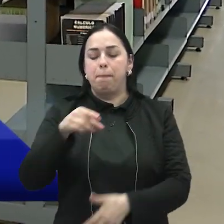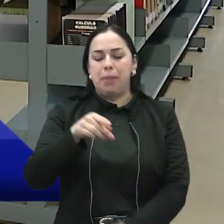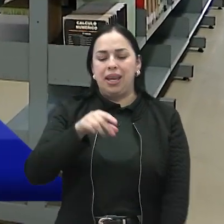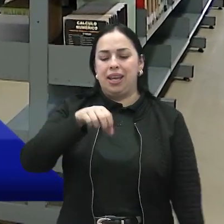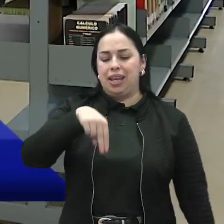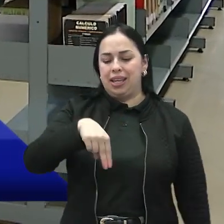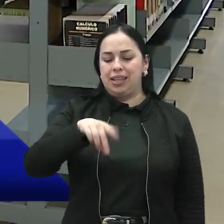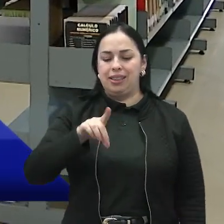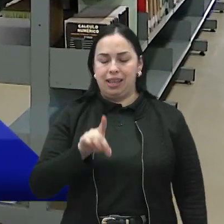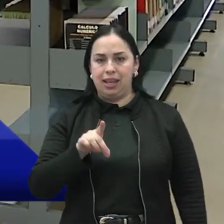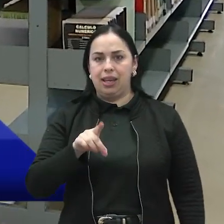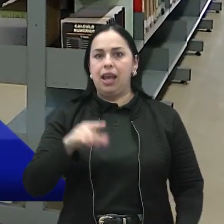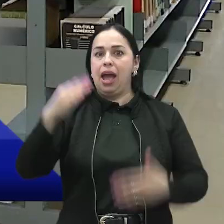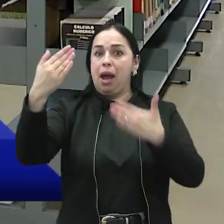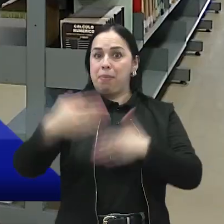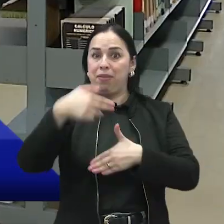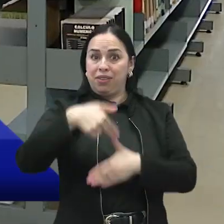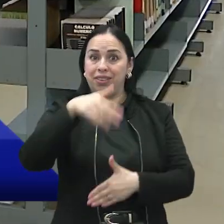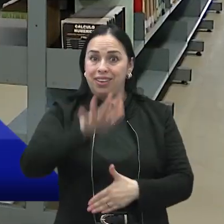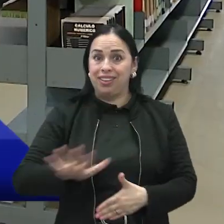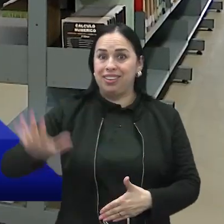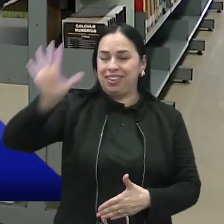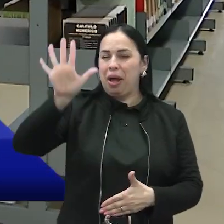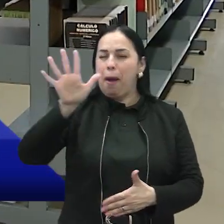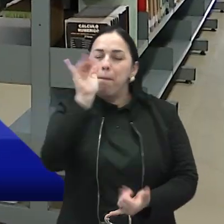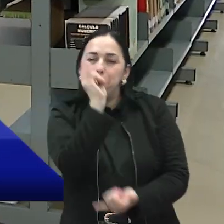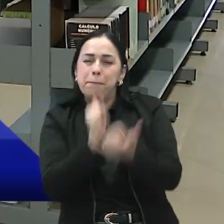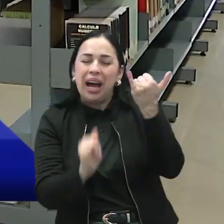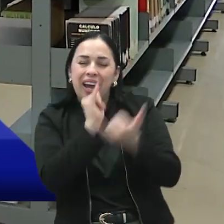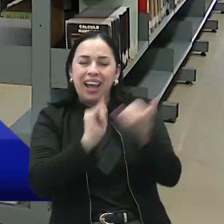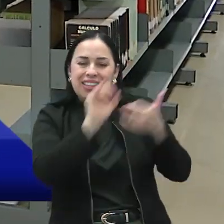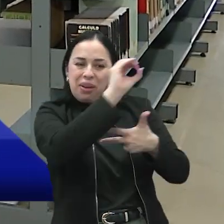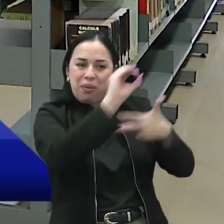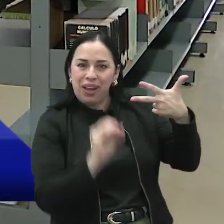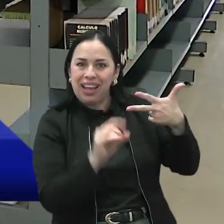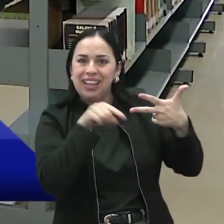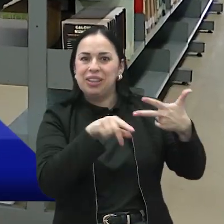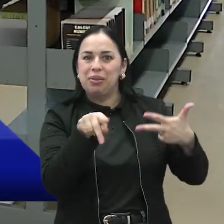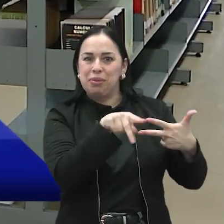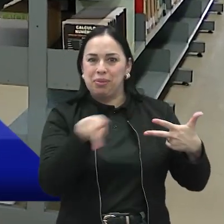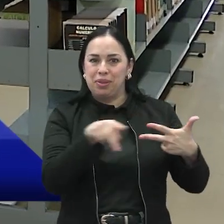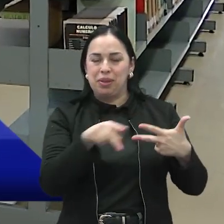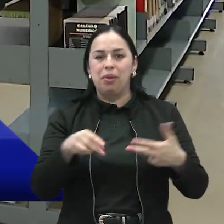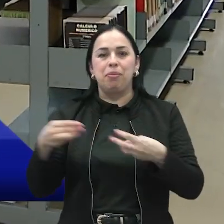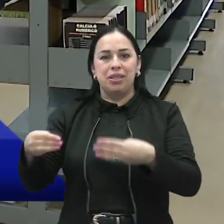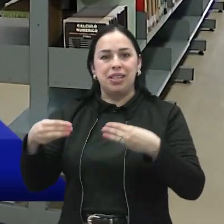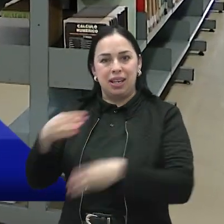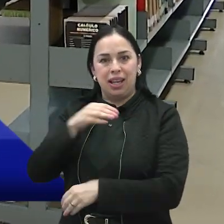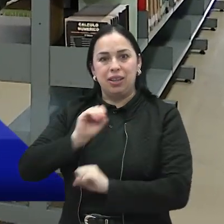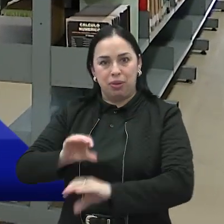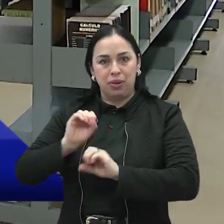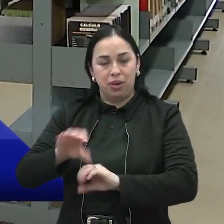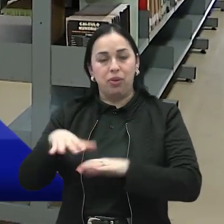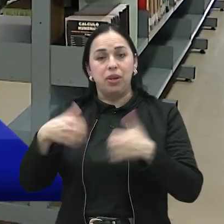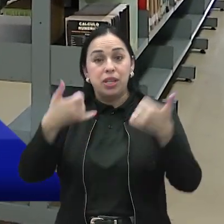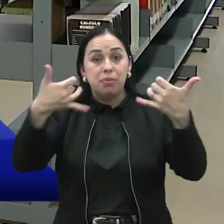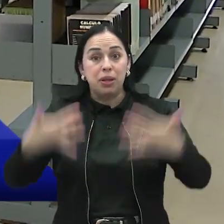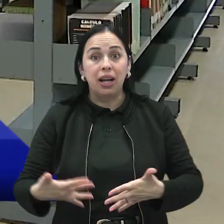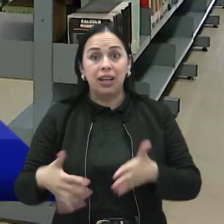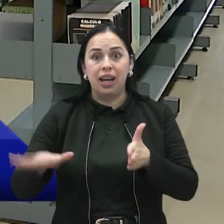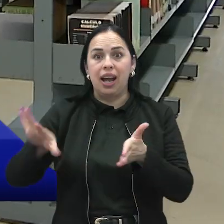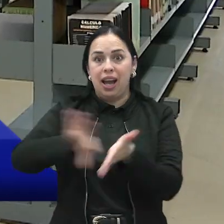PND, que é a Prova Nacional Docente, que foi apelidada como o Enem dos professores. O Ministério da Educação anunciou que as inscrições para essa